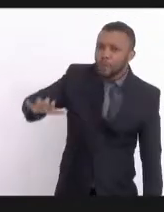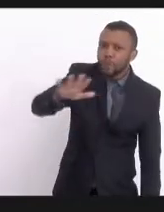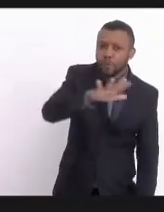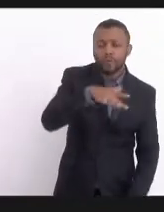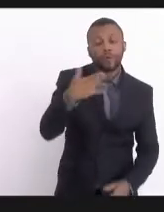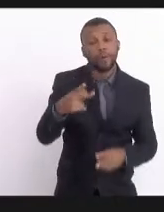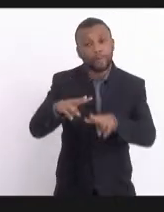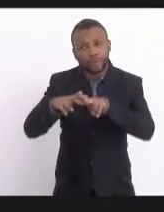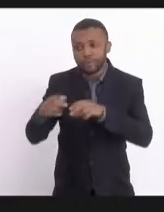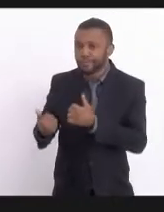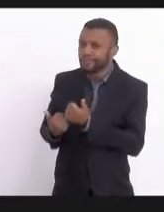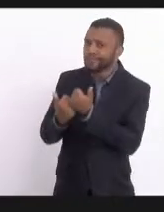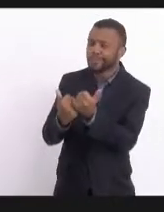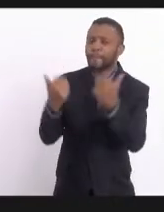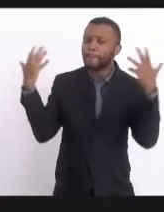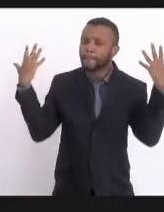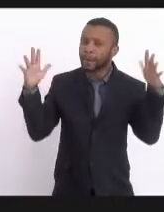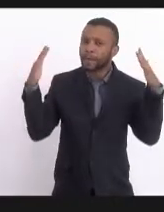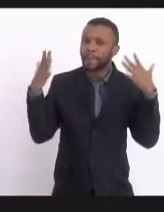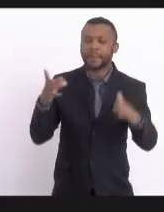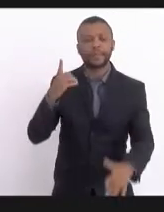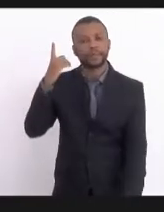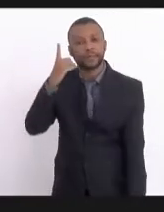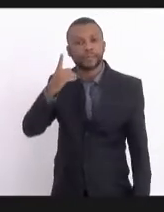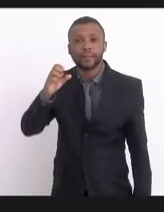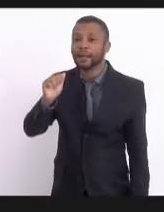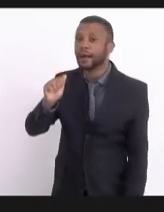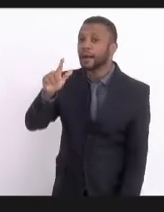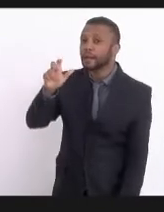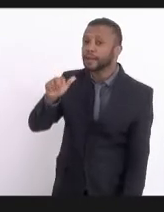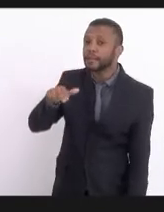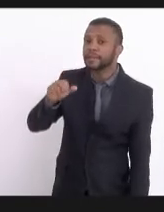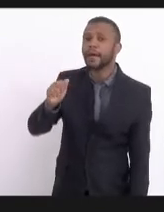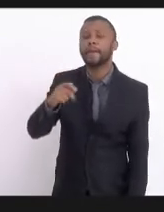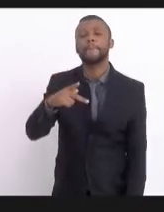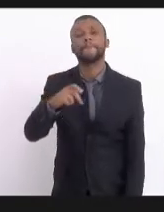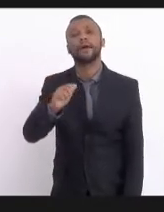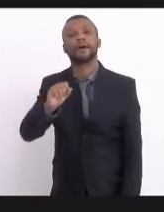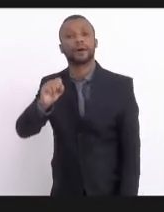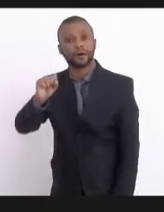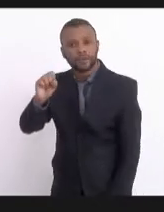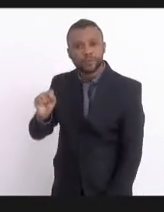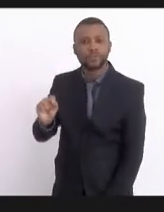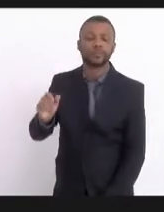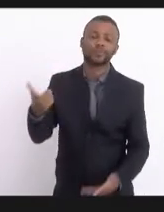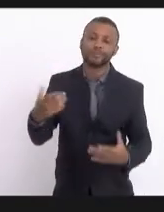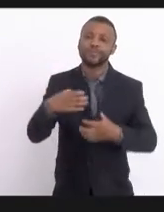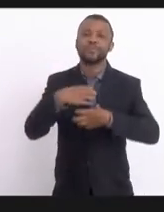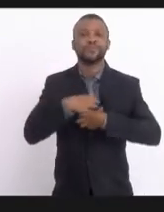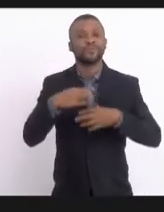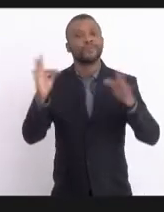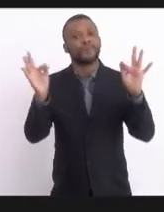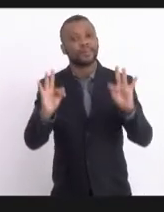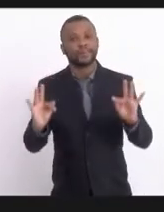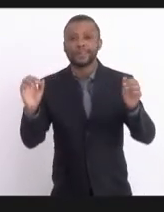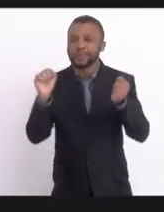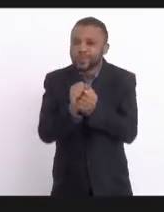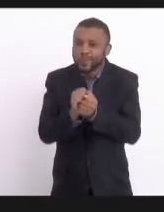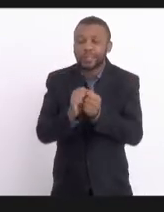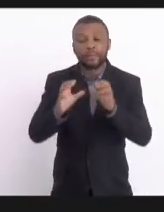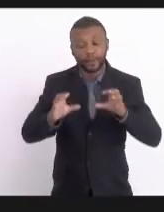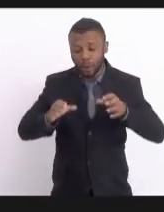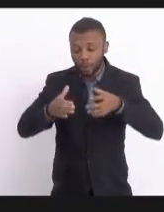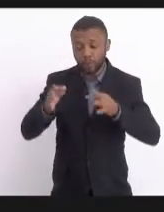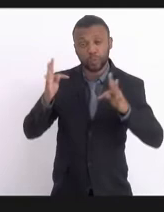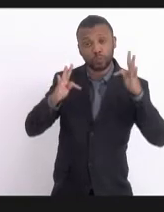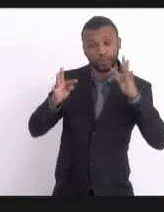à deputada Alana Passos por esse projeto e fico muito feliz de estar aqui dando parecer pela Comissão de Turismo. É